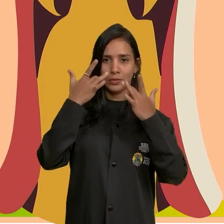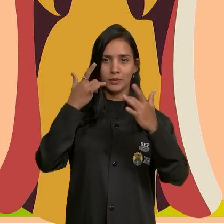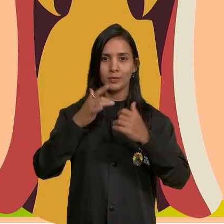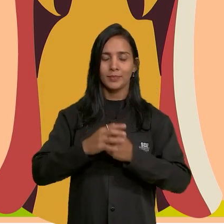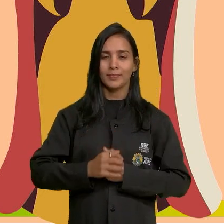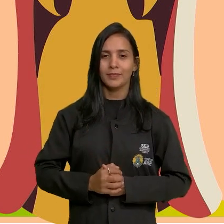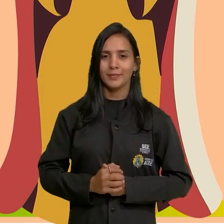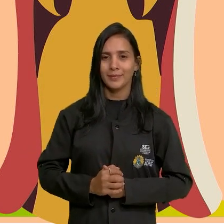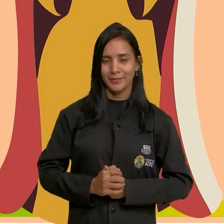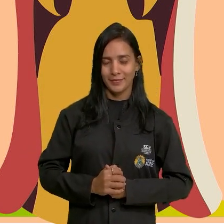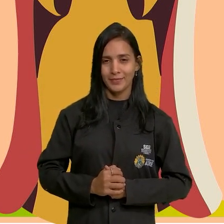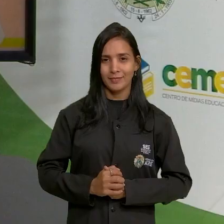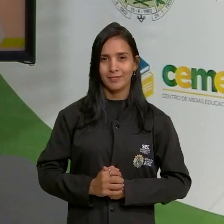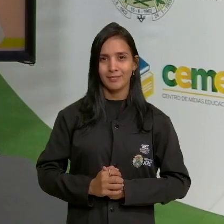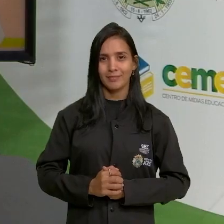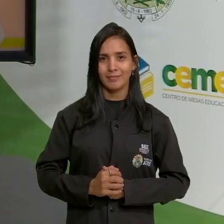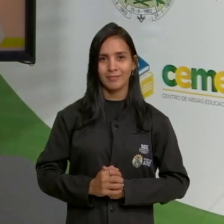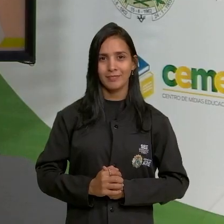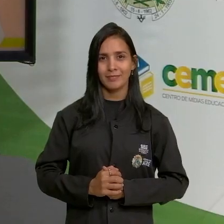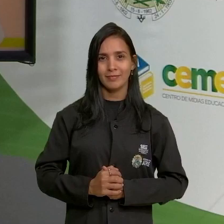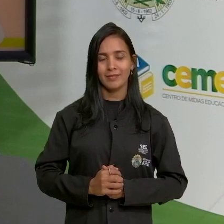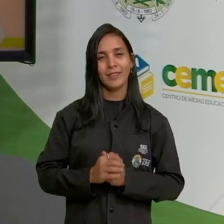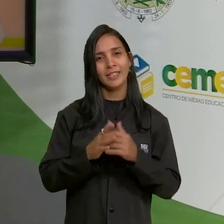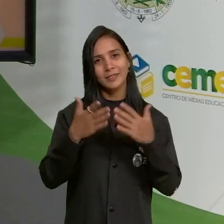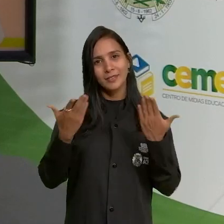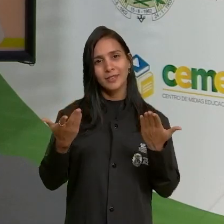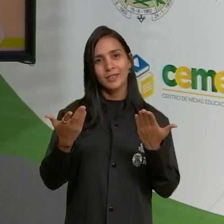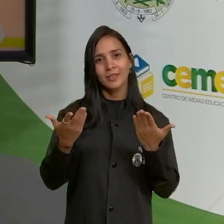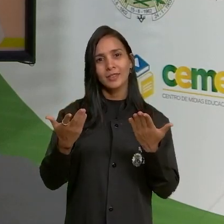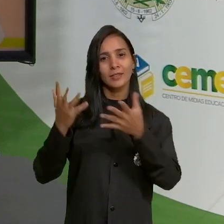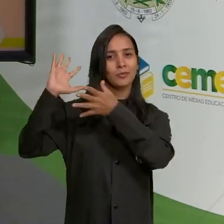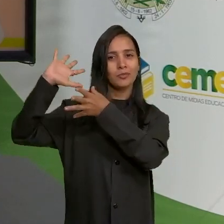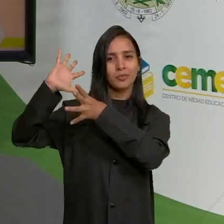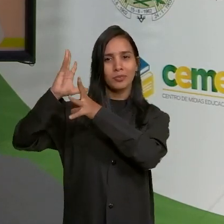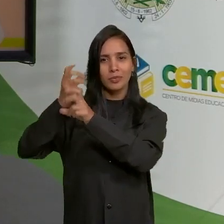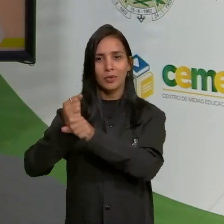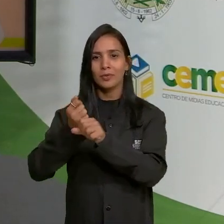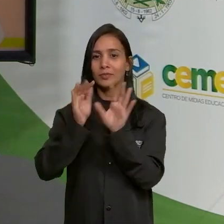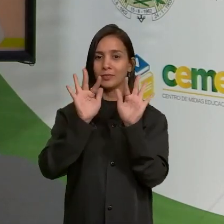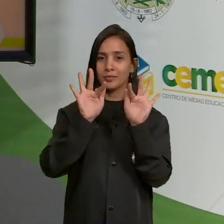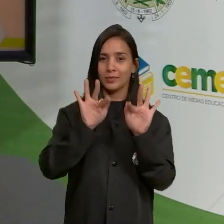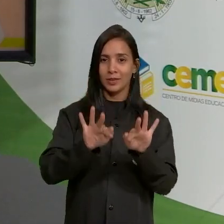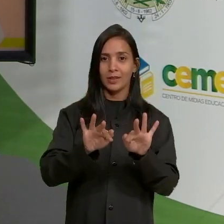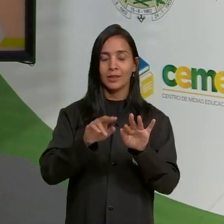teatrais. Muito bem, com esse recapitulando, eu